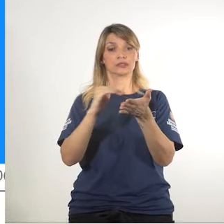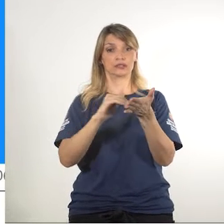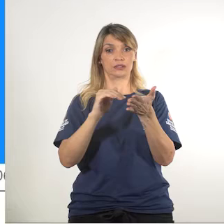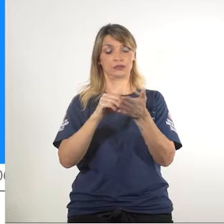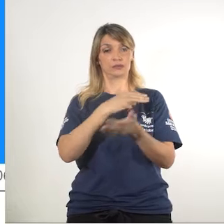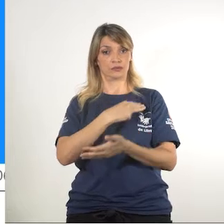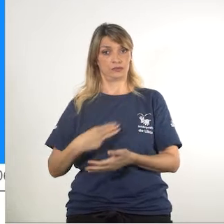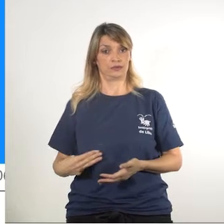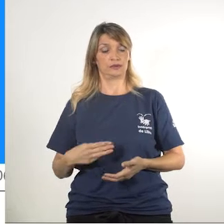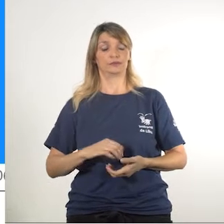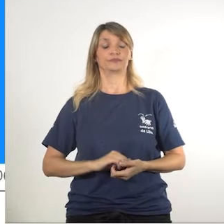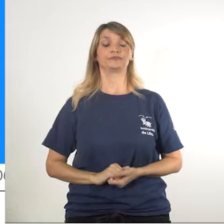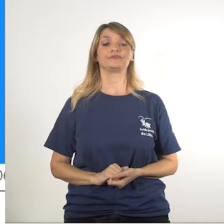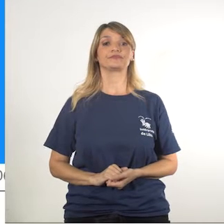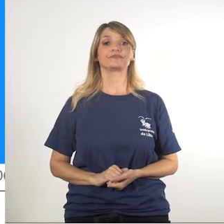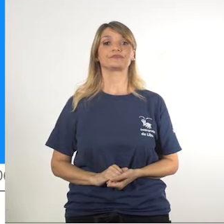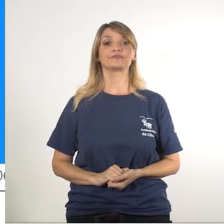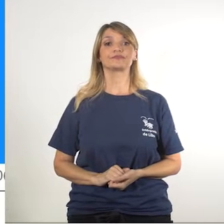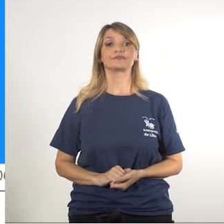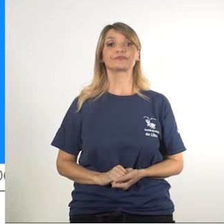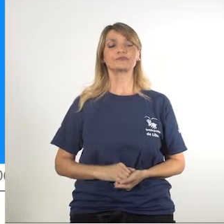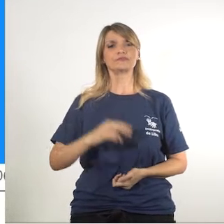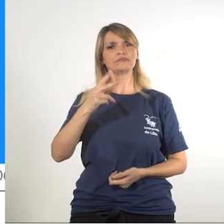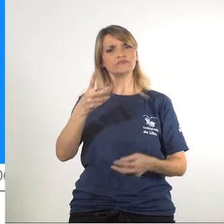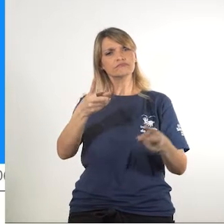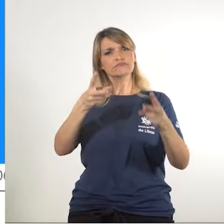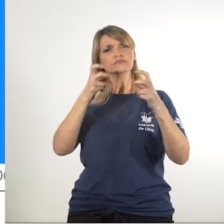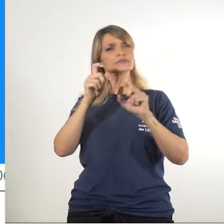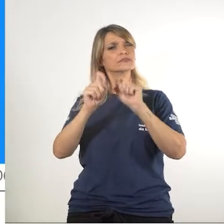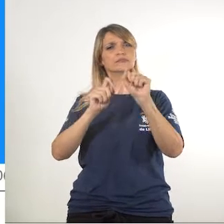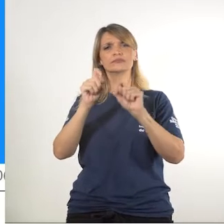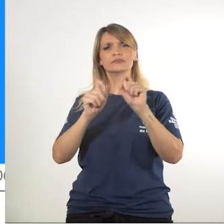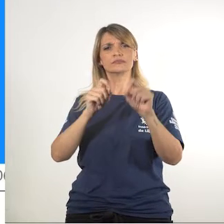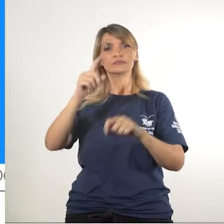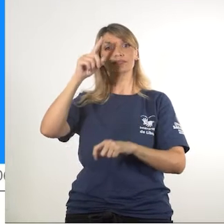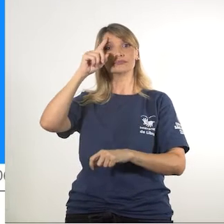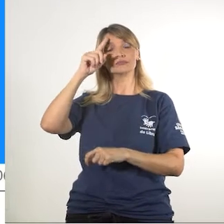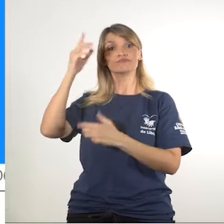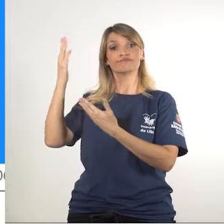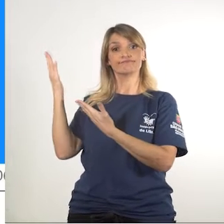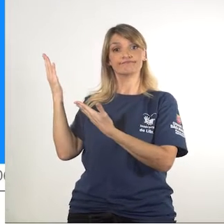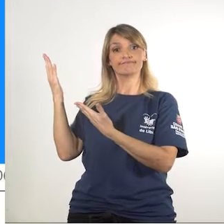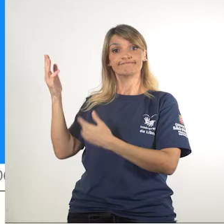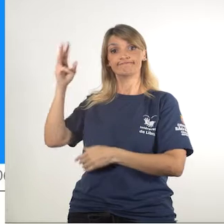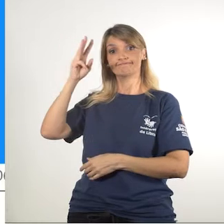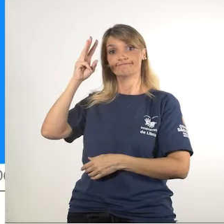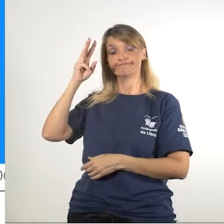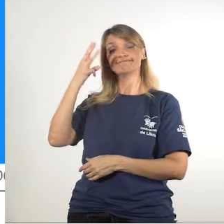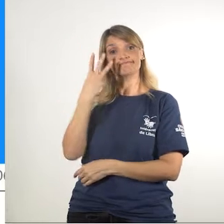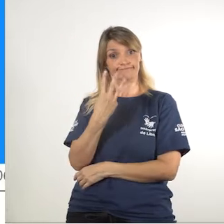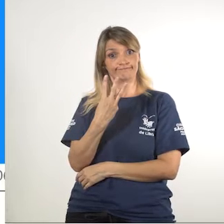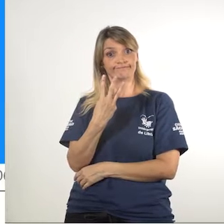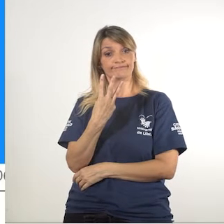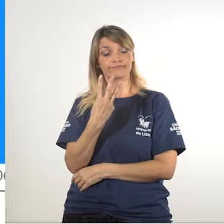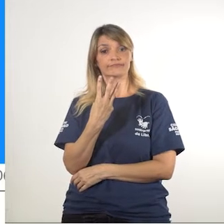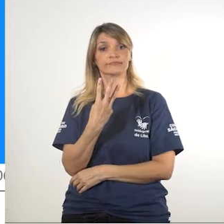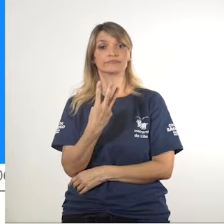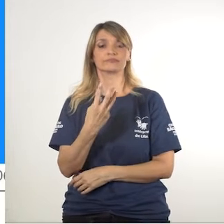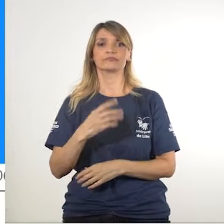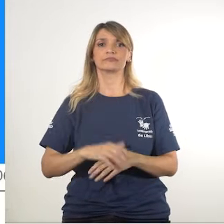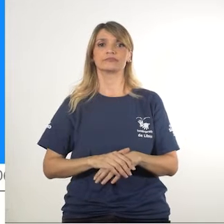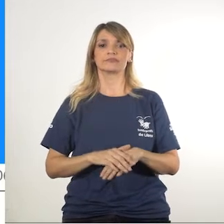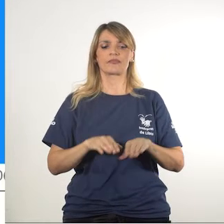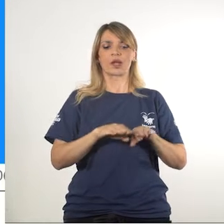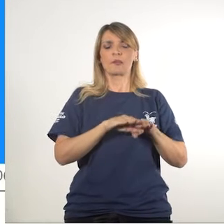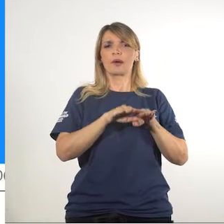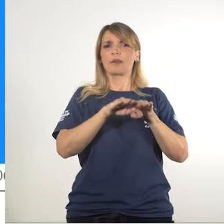Municipal. Nós podemos ver aqui que desde o dia 3, nós temos uma certa